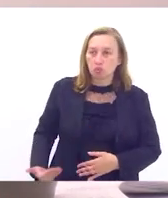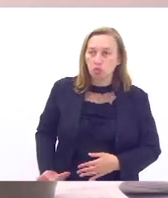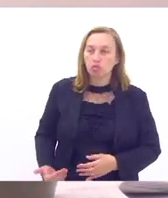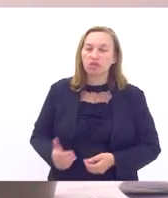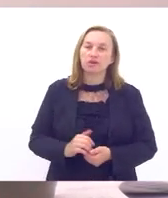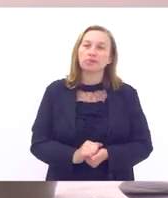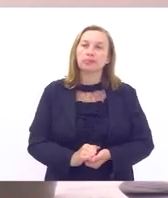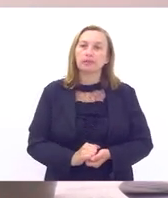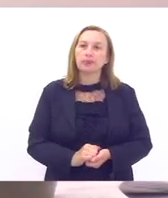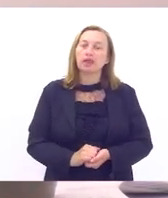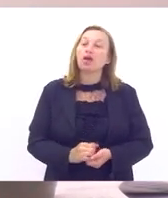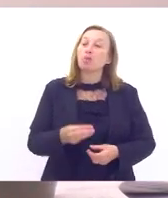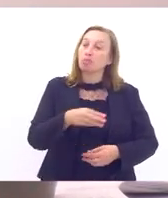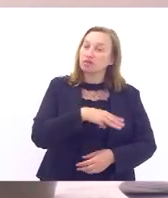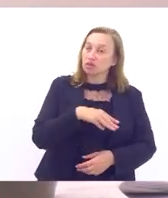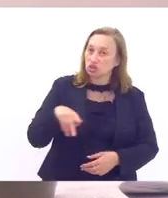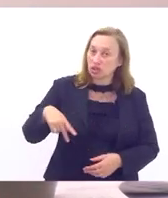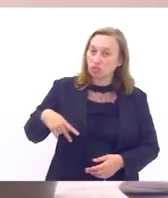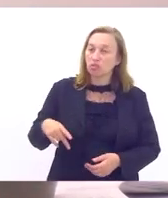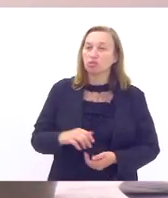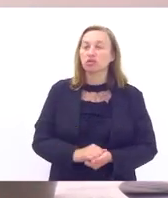movida pelo Ministério